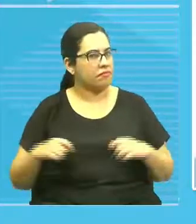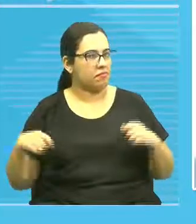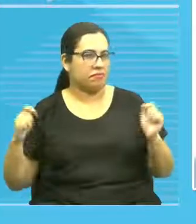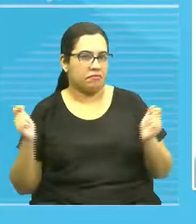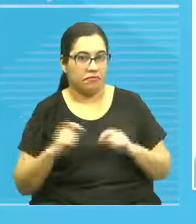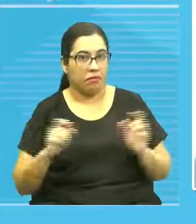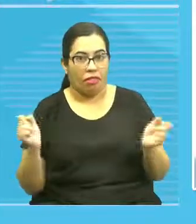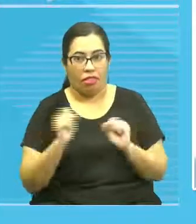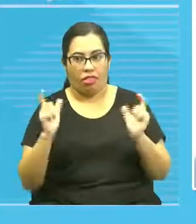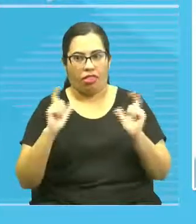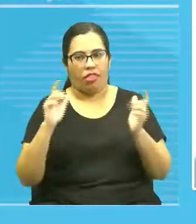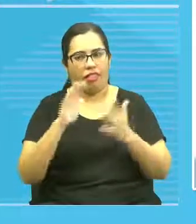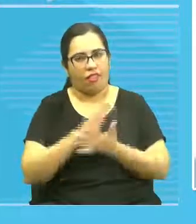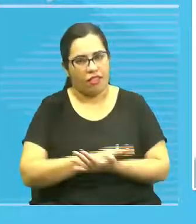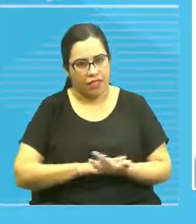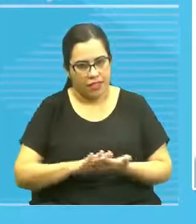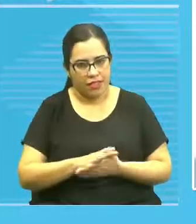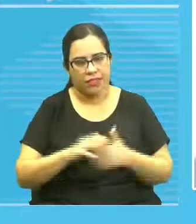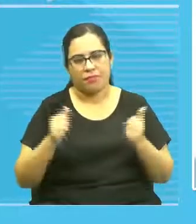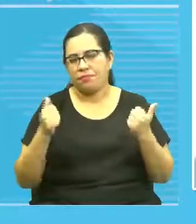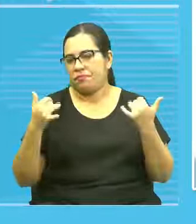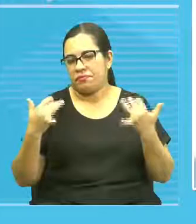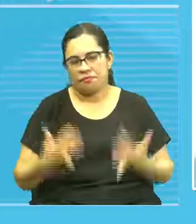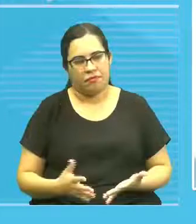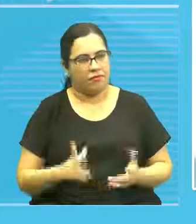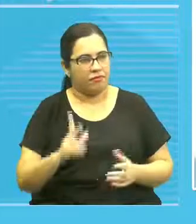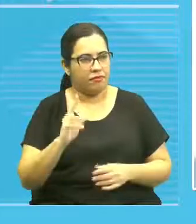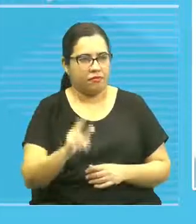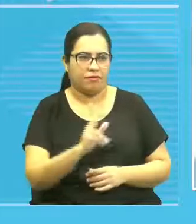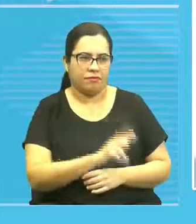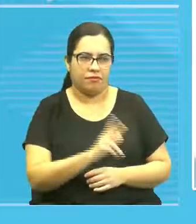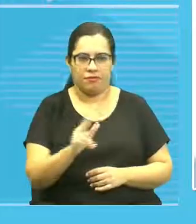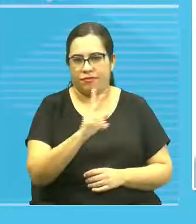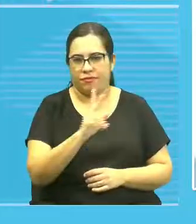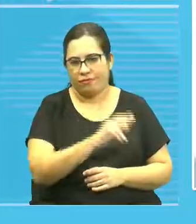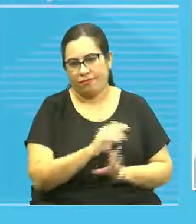não se assustem, eles querem dizer a mesma coisa, tá bom?